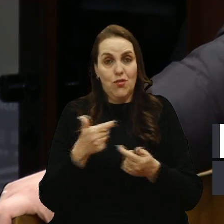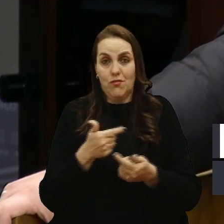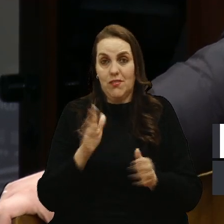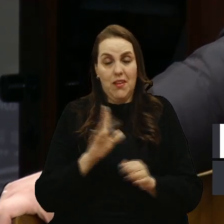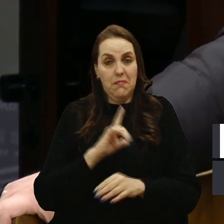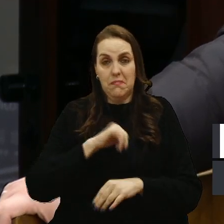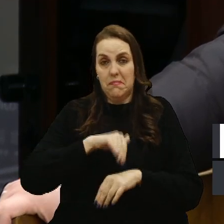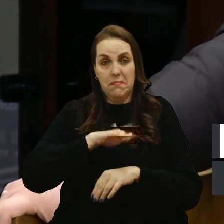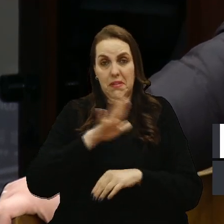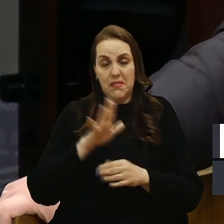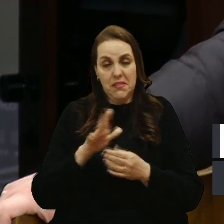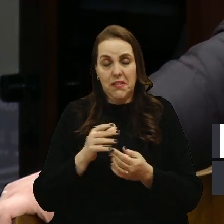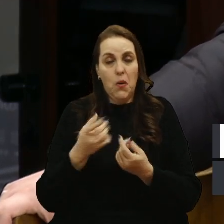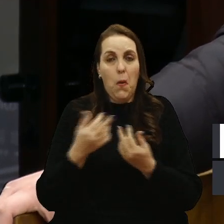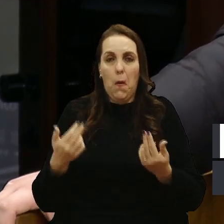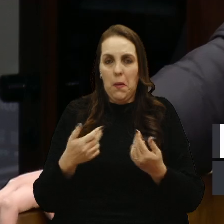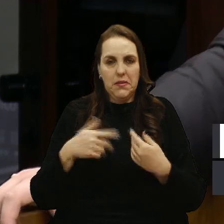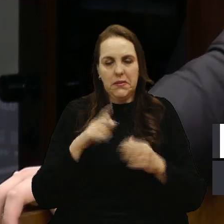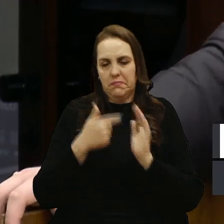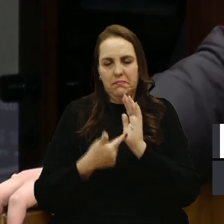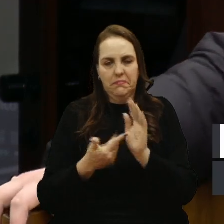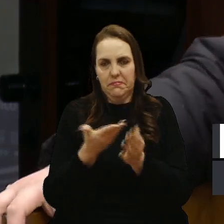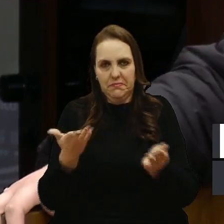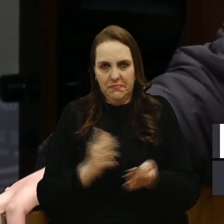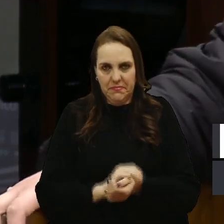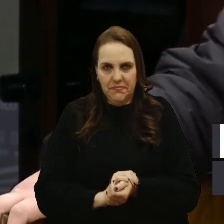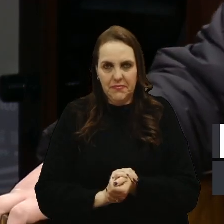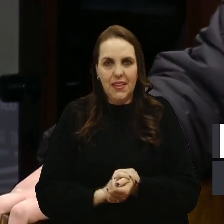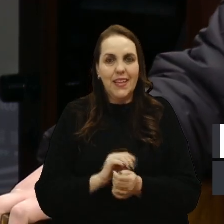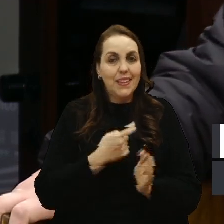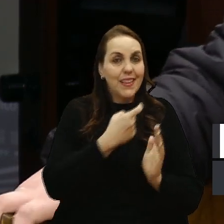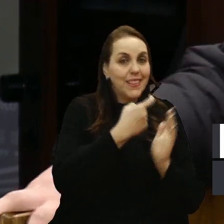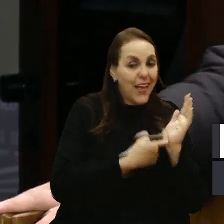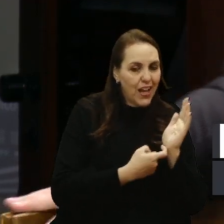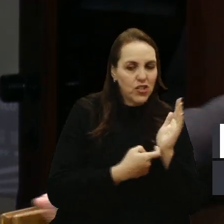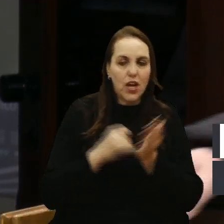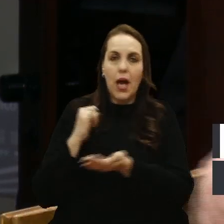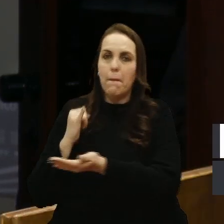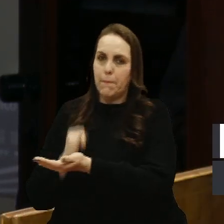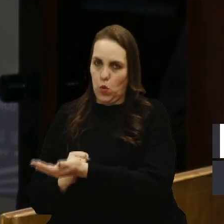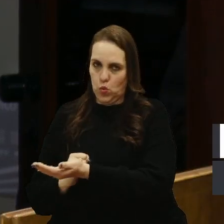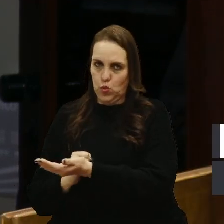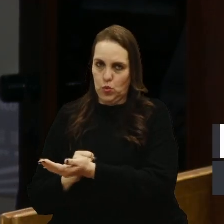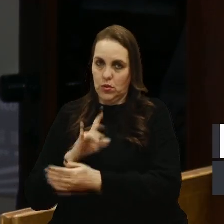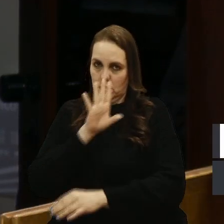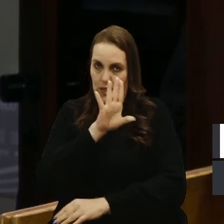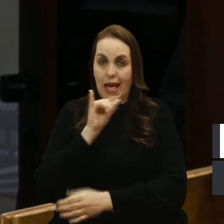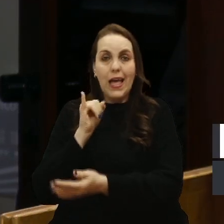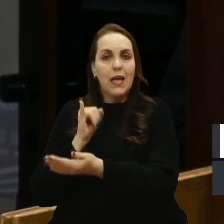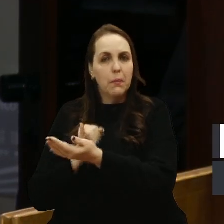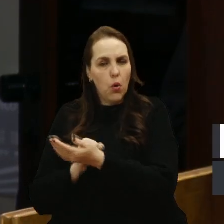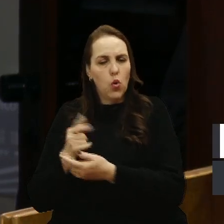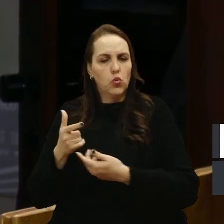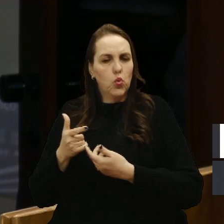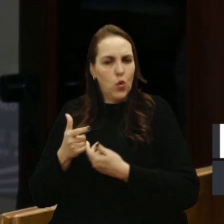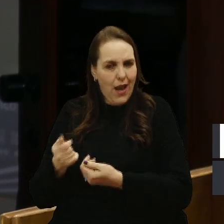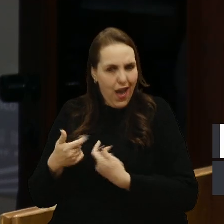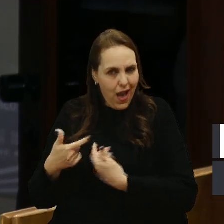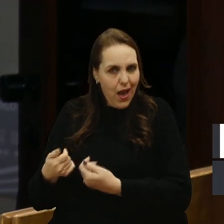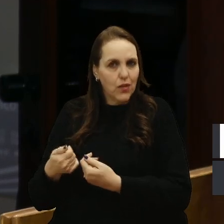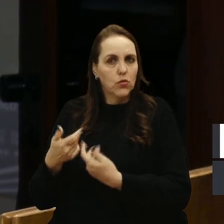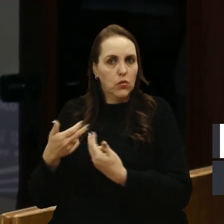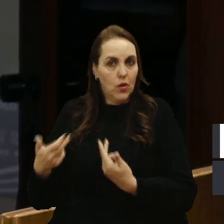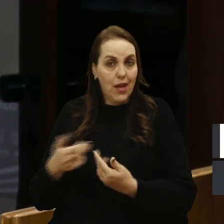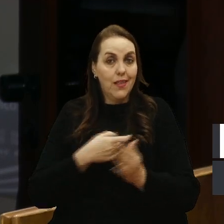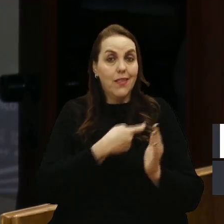na condição que se encontrava. A gente tem que fazer uma diferenciação aqui entre taxa e imposto. O imposto tem a ver com o consumo, uma tributação em cima do consumo. Agora,